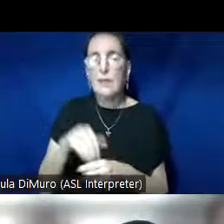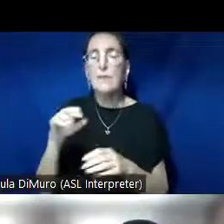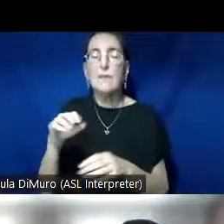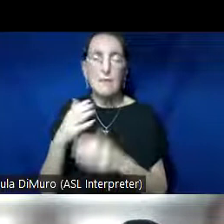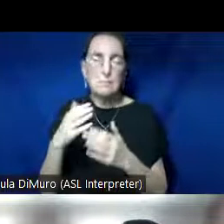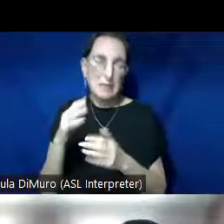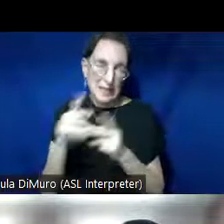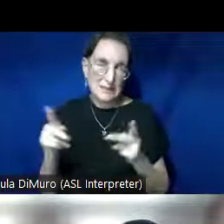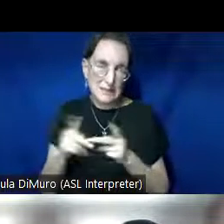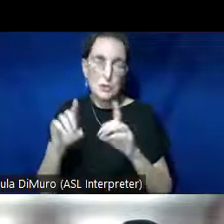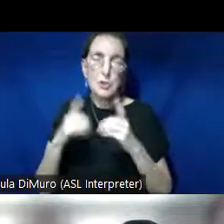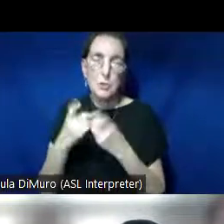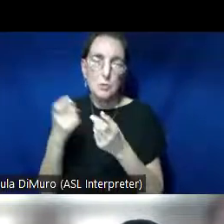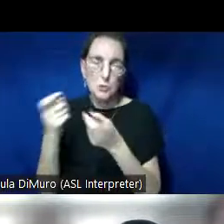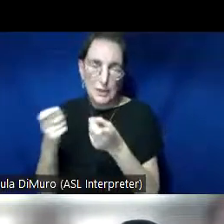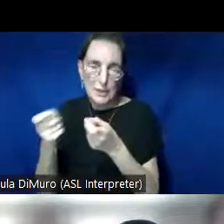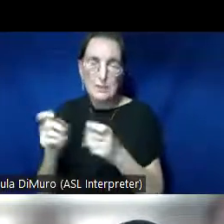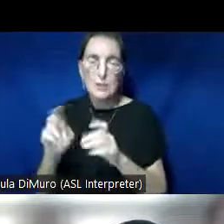direciona distribuição